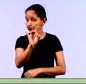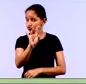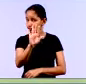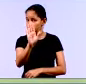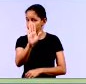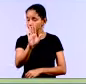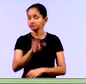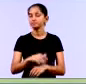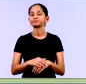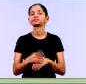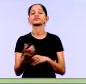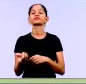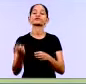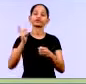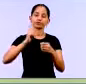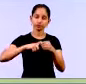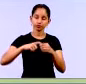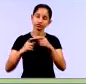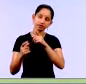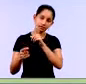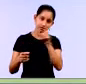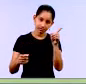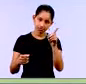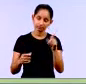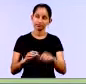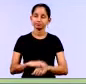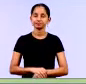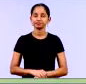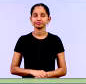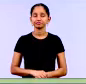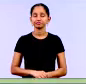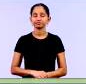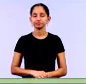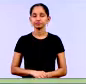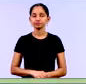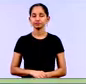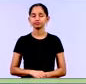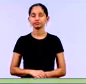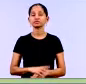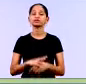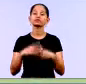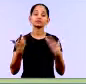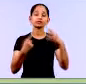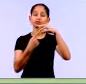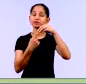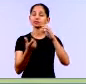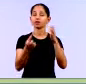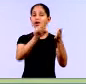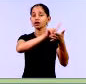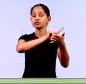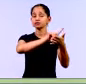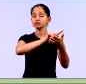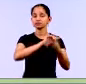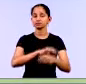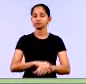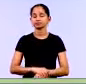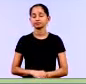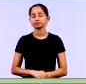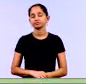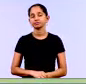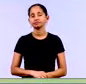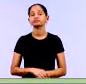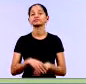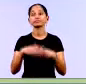você vai lá no orçamento de produção e vai pegar essas informações, ó.